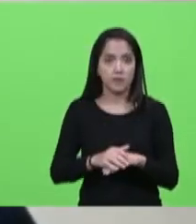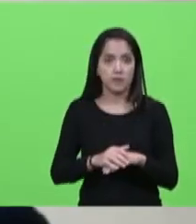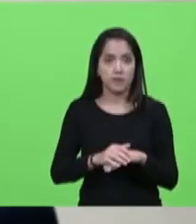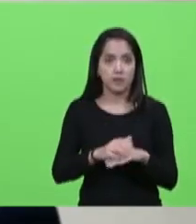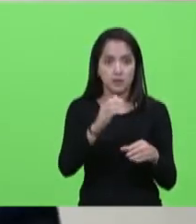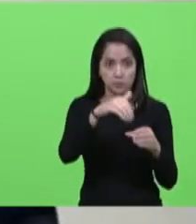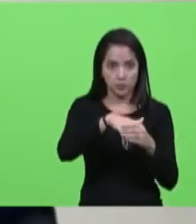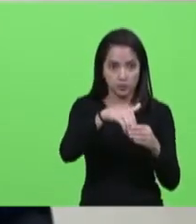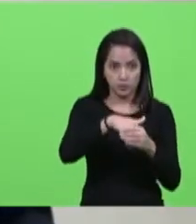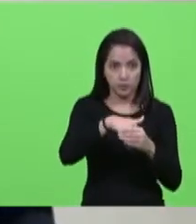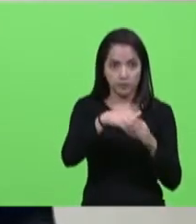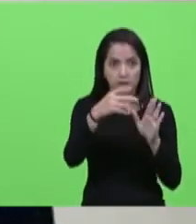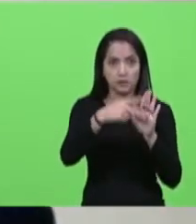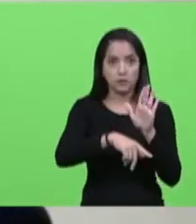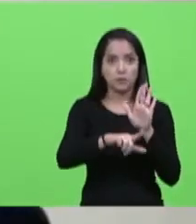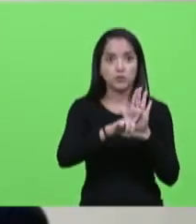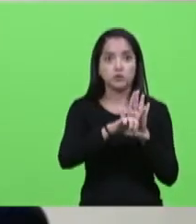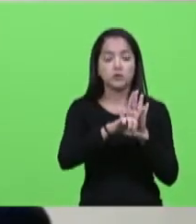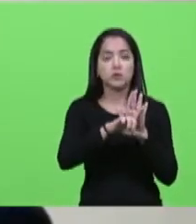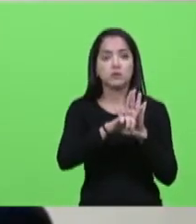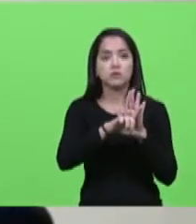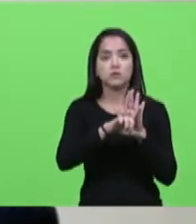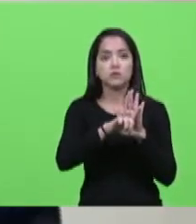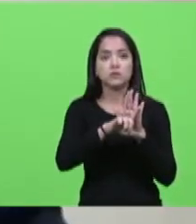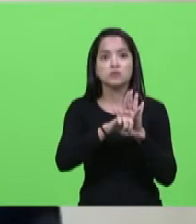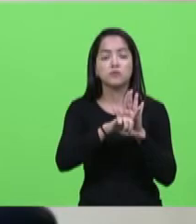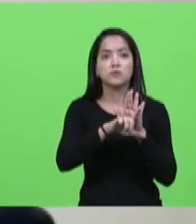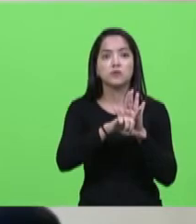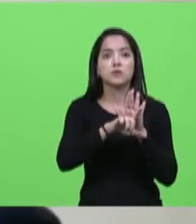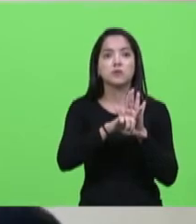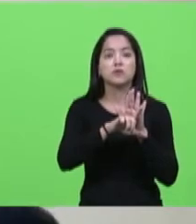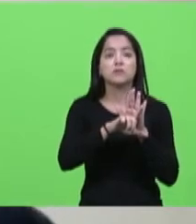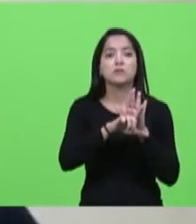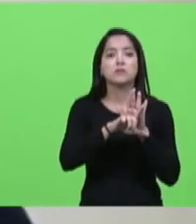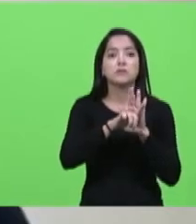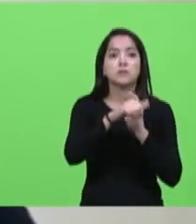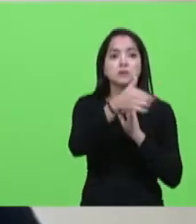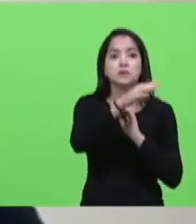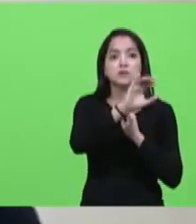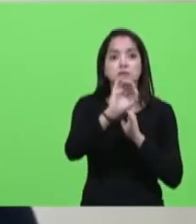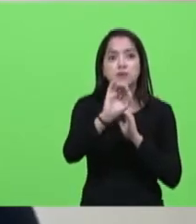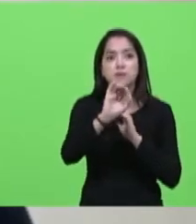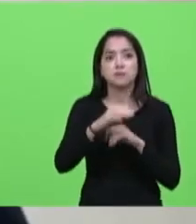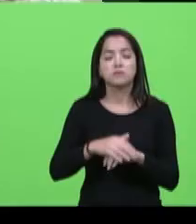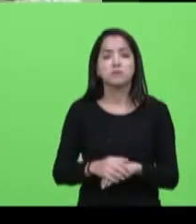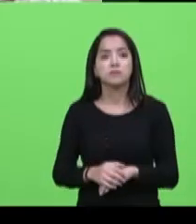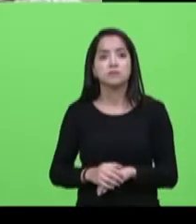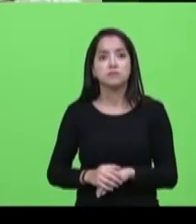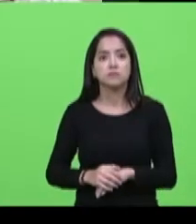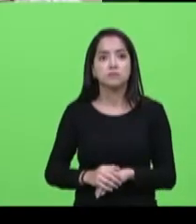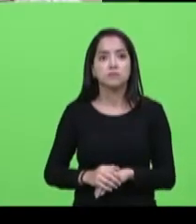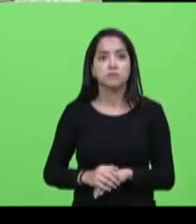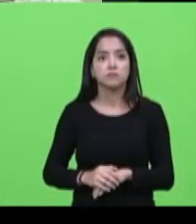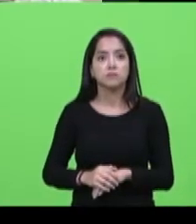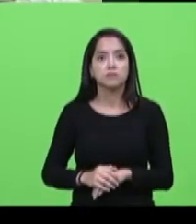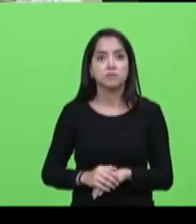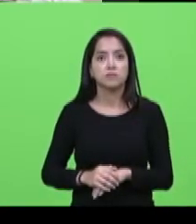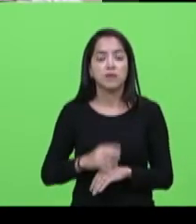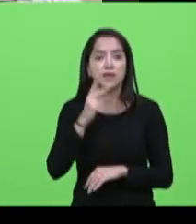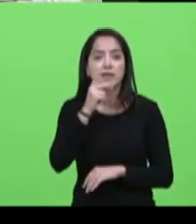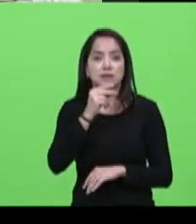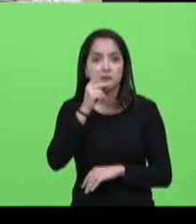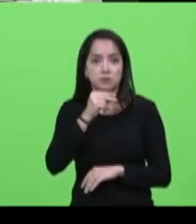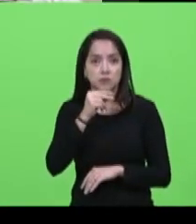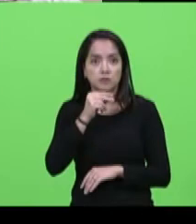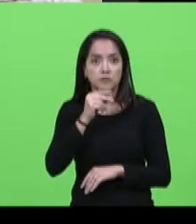projeto... Questão de ordem, senhor presidente. PL de número 100. Tem a palavra pela ordem o deputado Kennedy Nunes e depois,